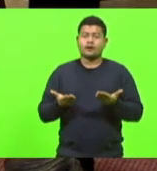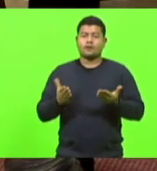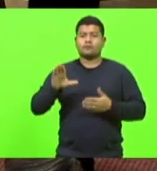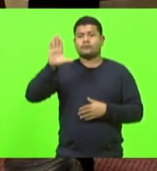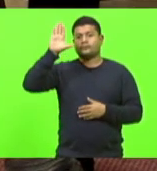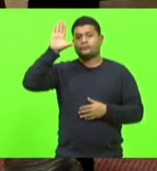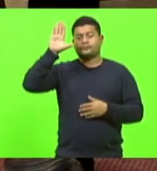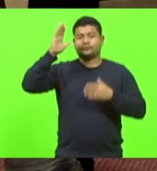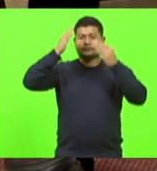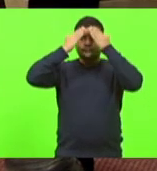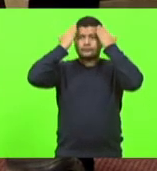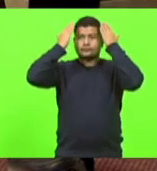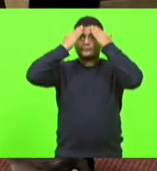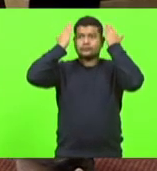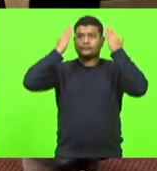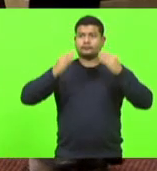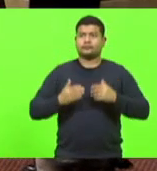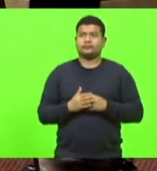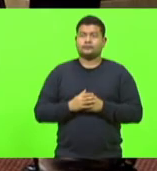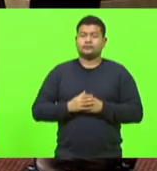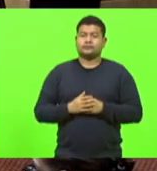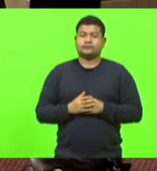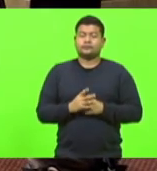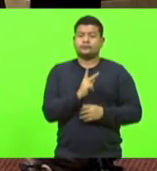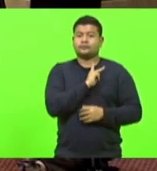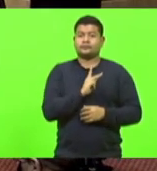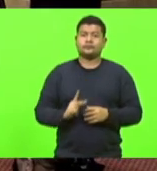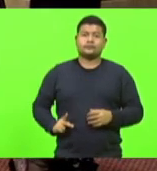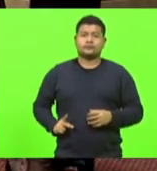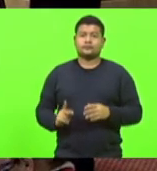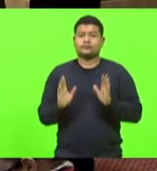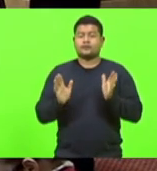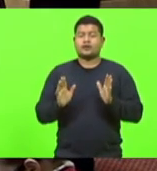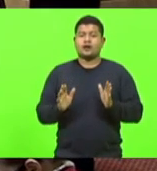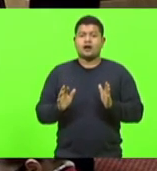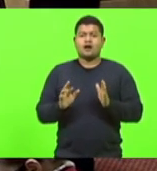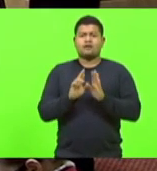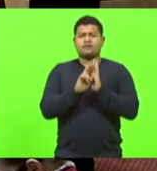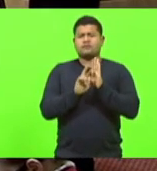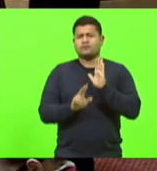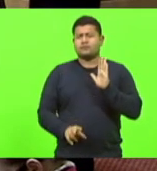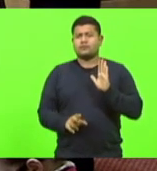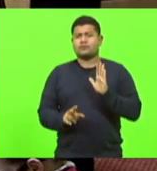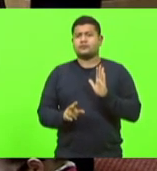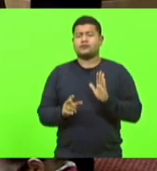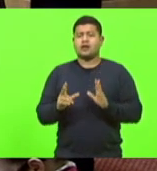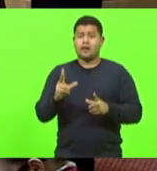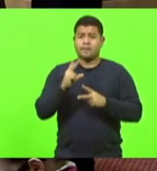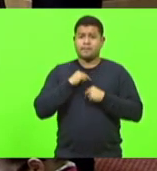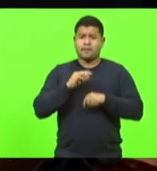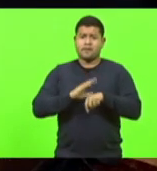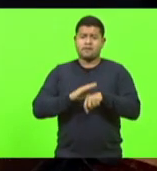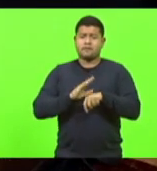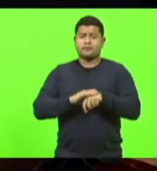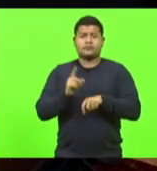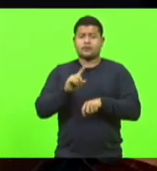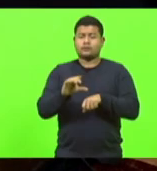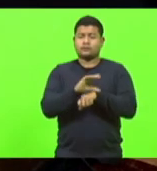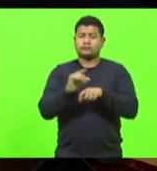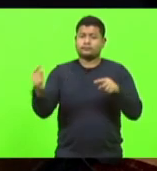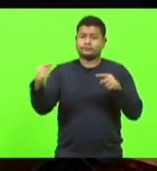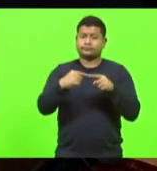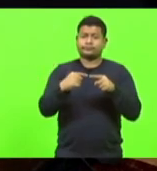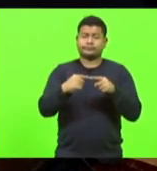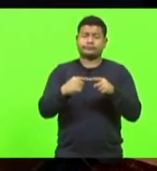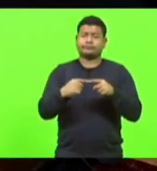Deputado José Milton Scheffer o presidente já pelas razões aqui já colocadas não de mérito mas em questão de condicionalidade